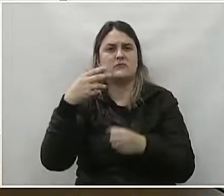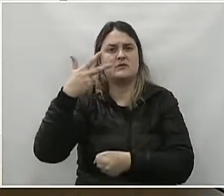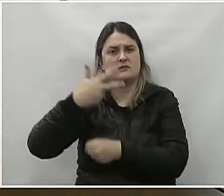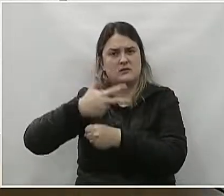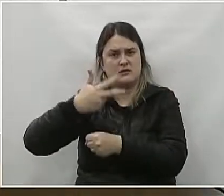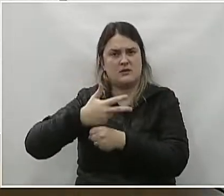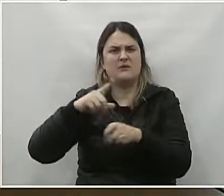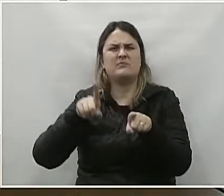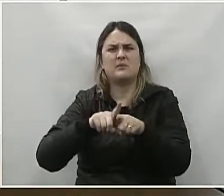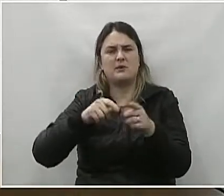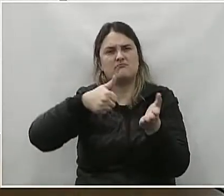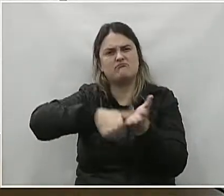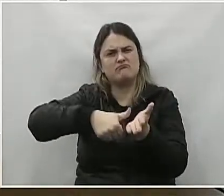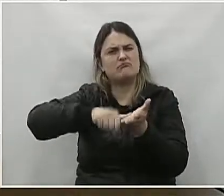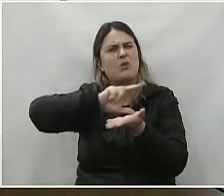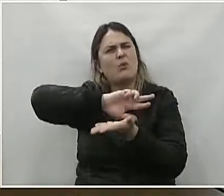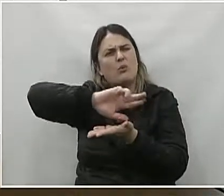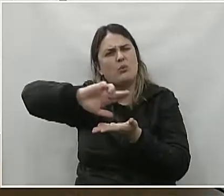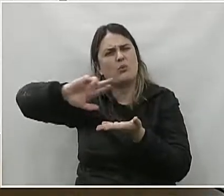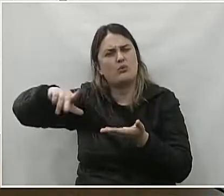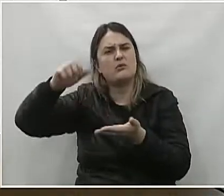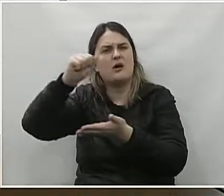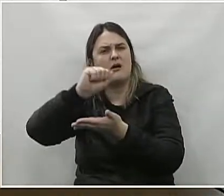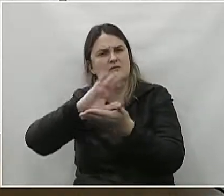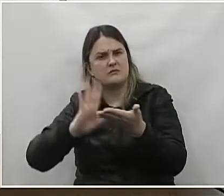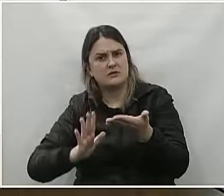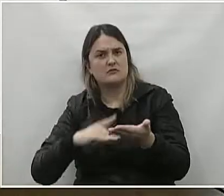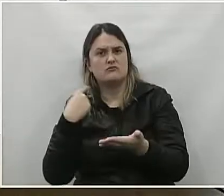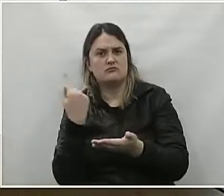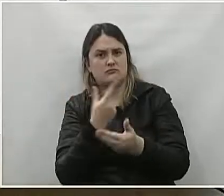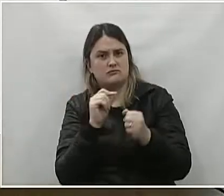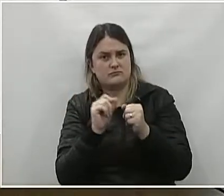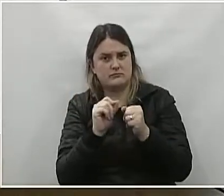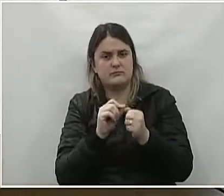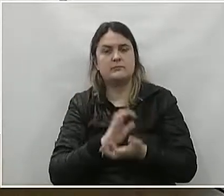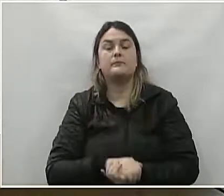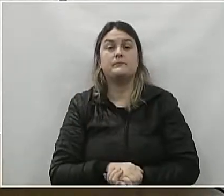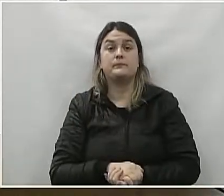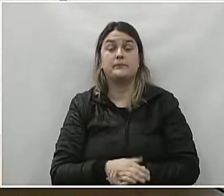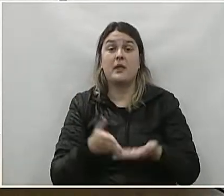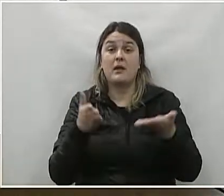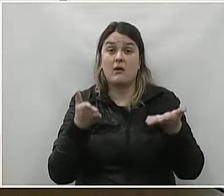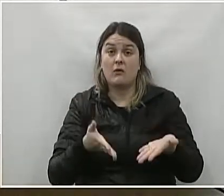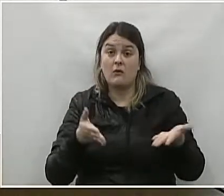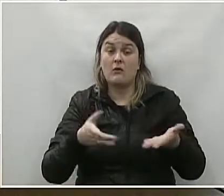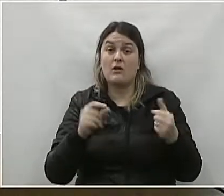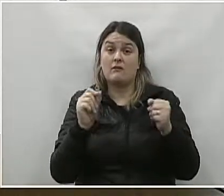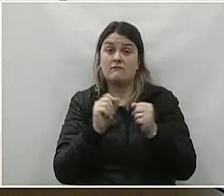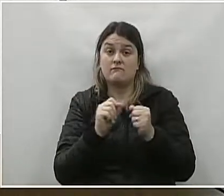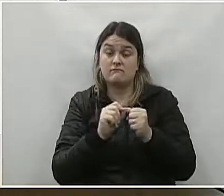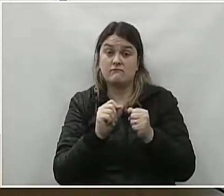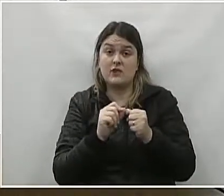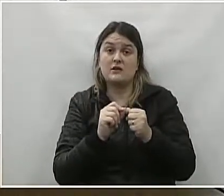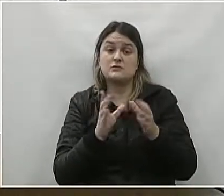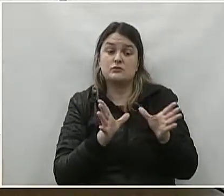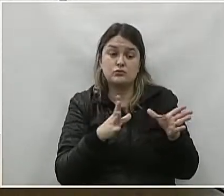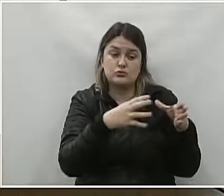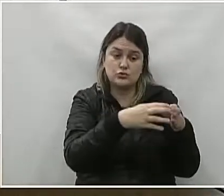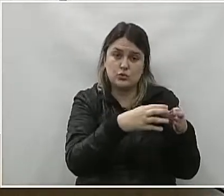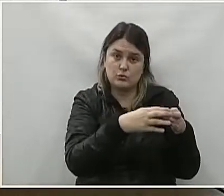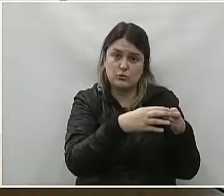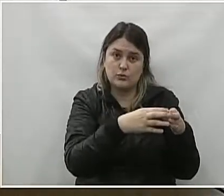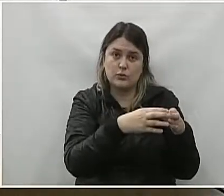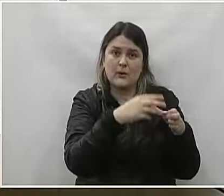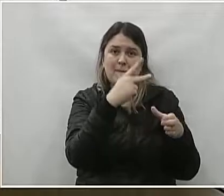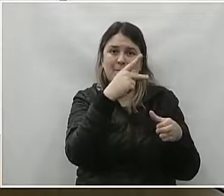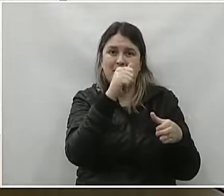nossos municípios, entre outros auxílios que nós temos. Atualmente, nós estamos retornando com os nossos grupos. Nós temos o